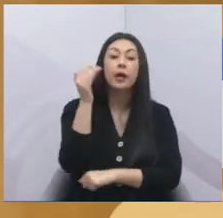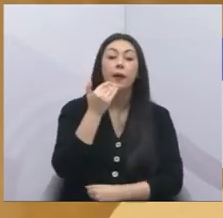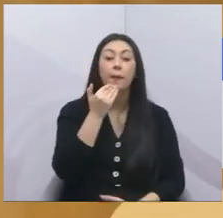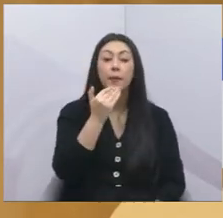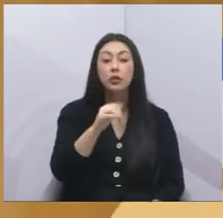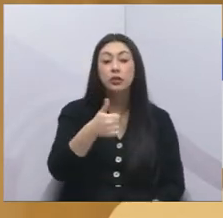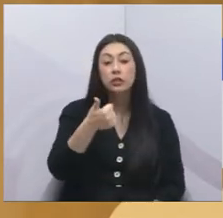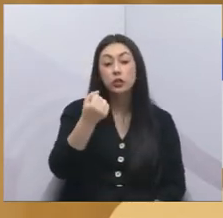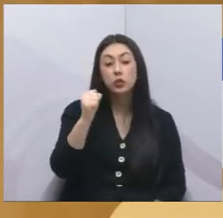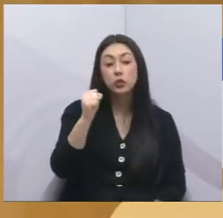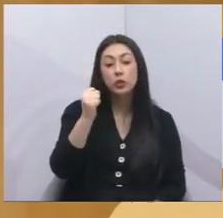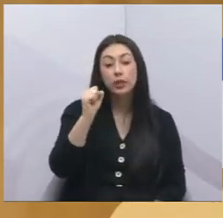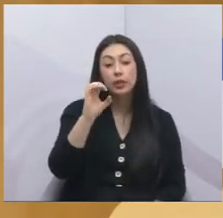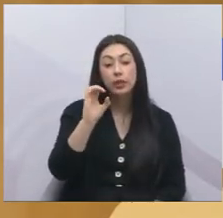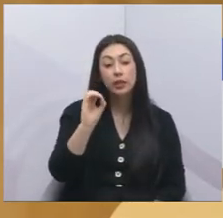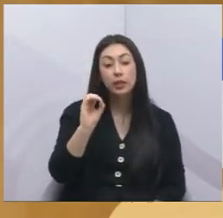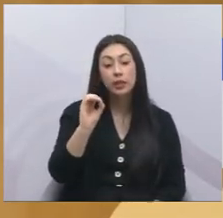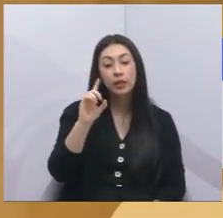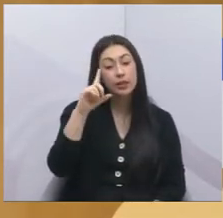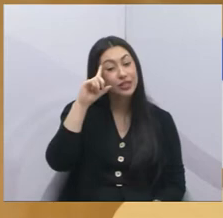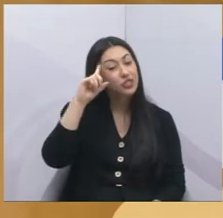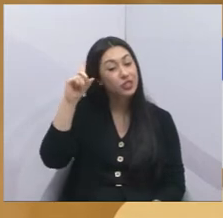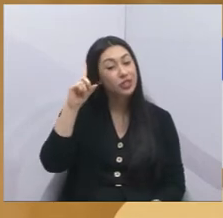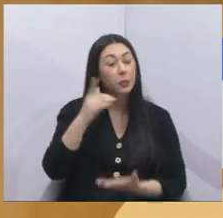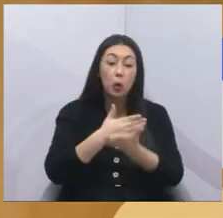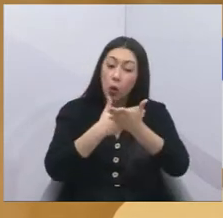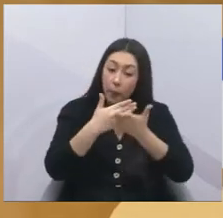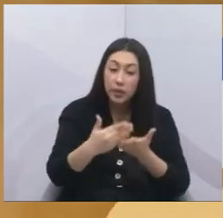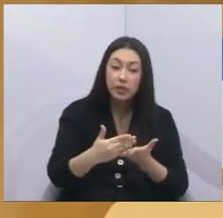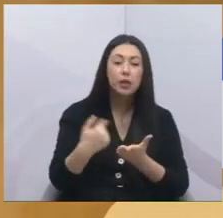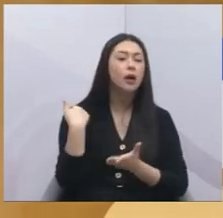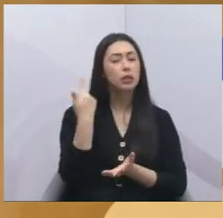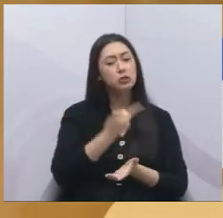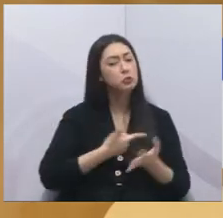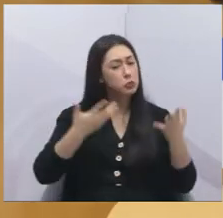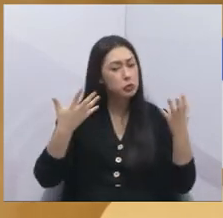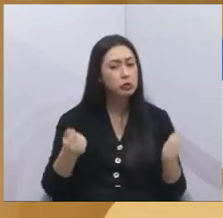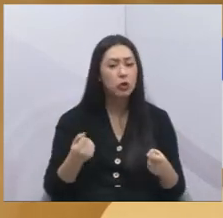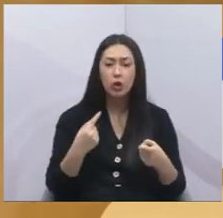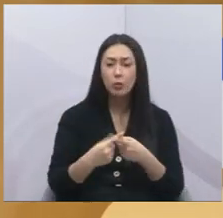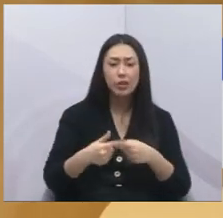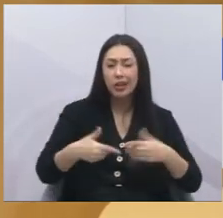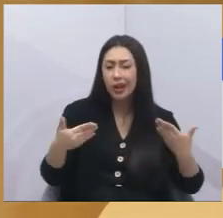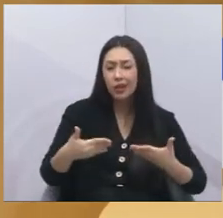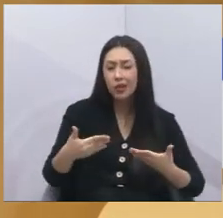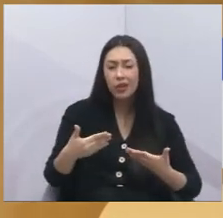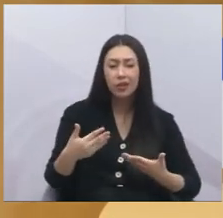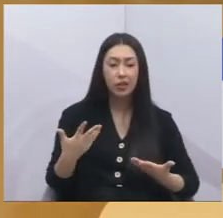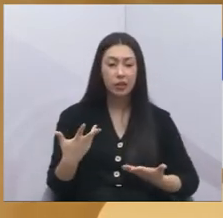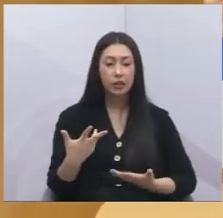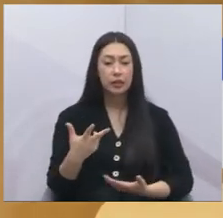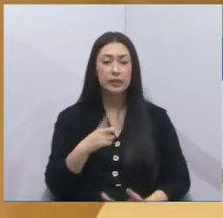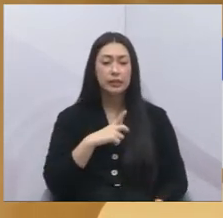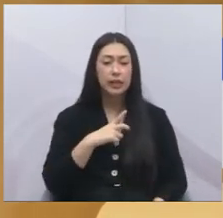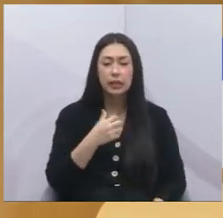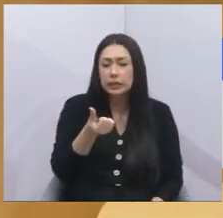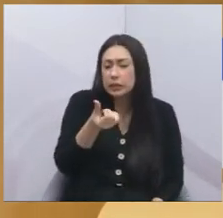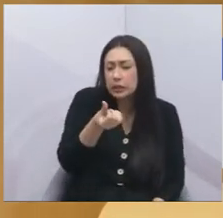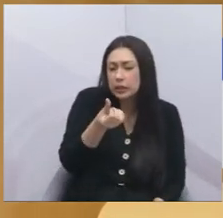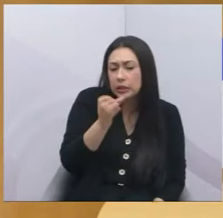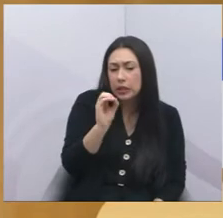180 dias para o projeto entrar em vigência. A gente colocou. Por que a gente não pode colocar 30 dias, 60 dias